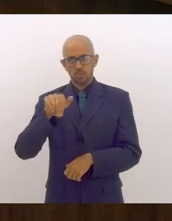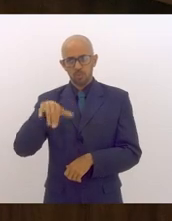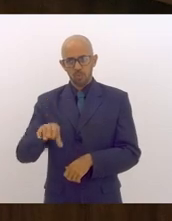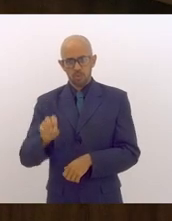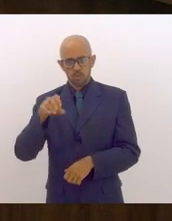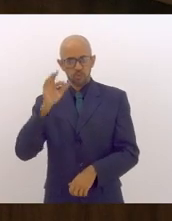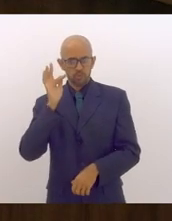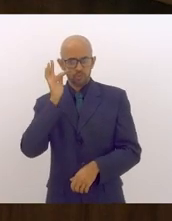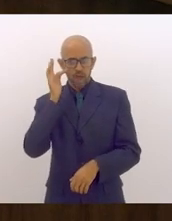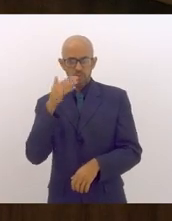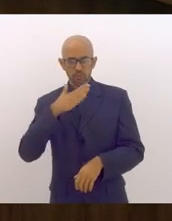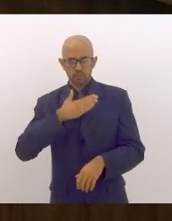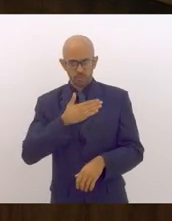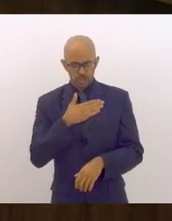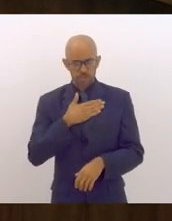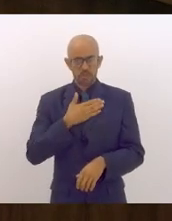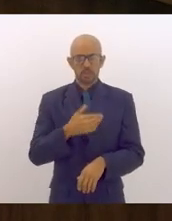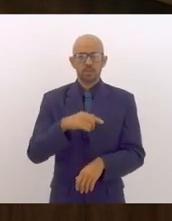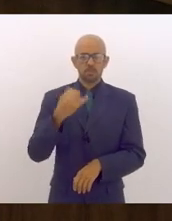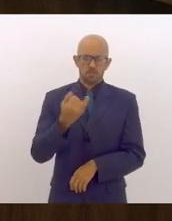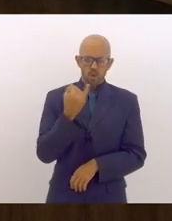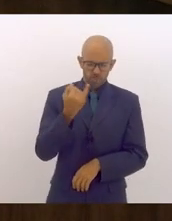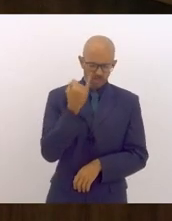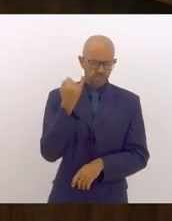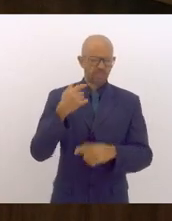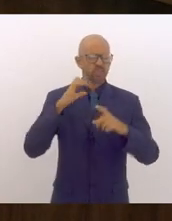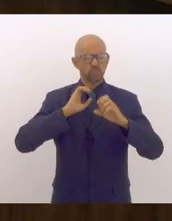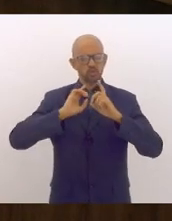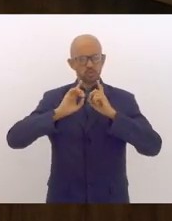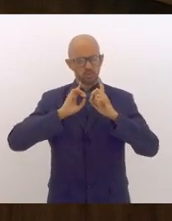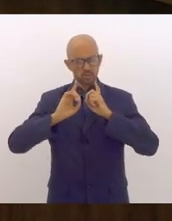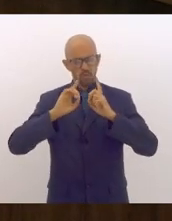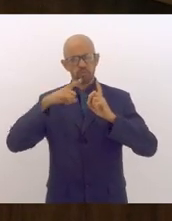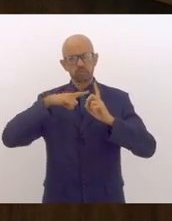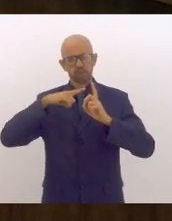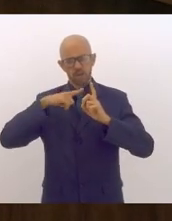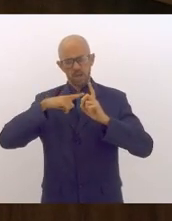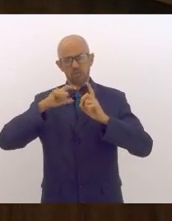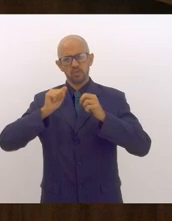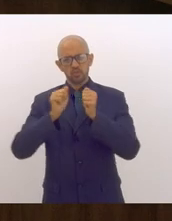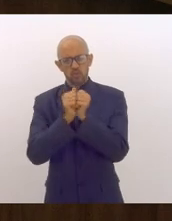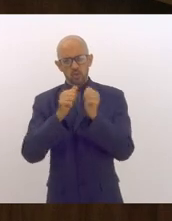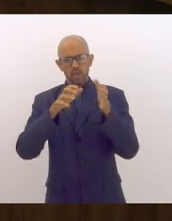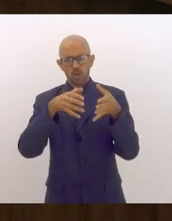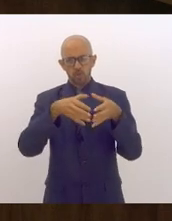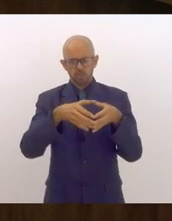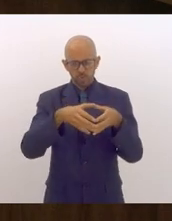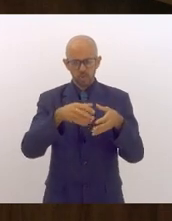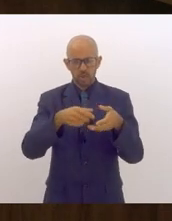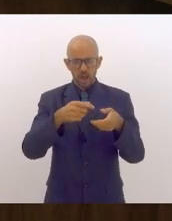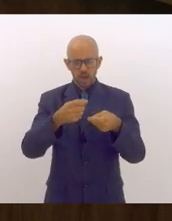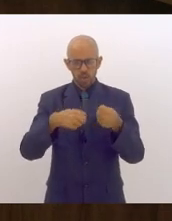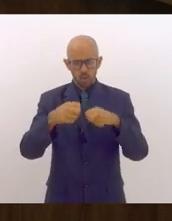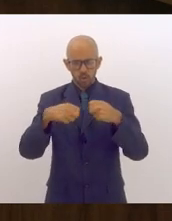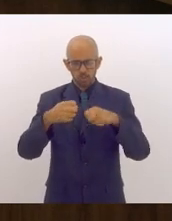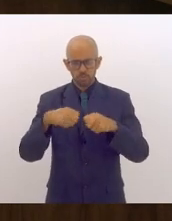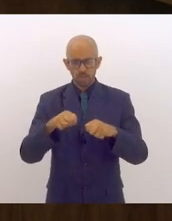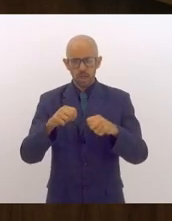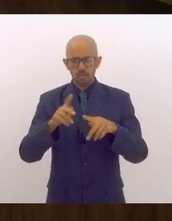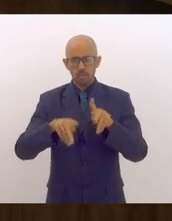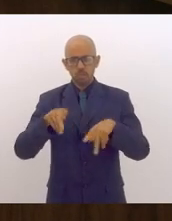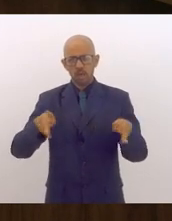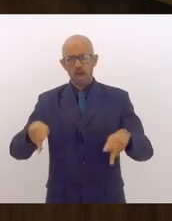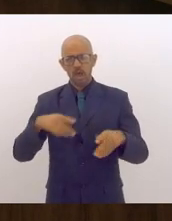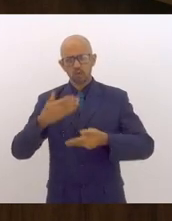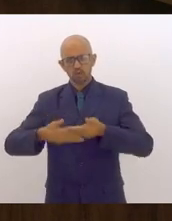Flávio Serafini e de minha autoria, que foi muito discutida no âmbito da Frente Parlamentar da Economia Popular Solidária, da Frente Parlamentar